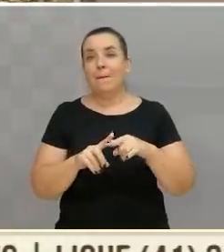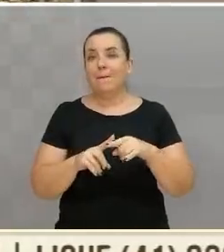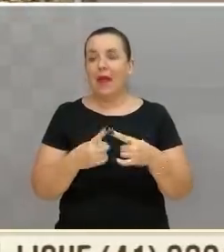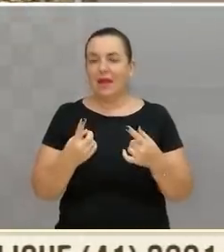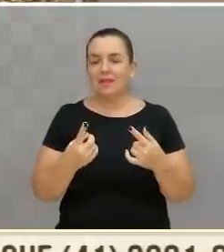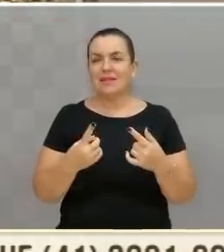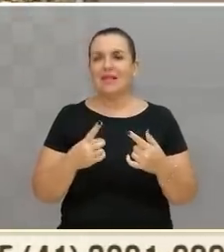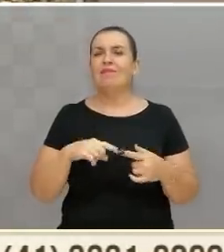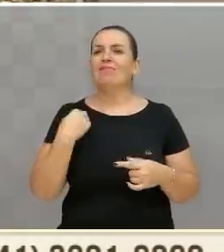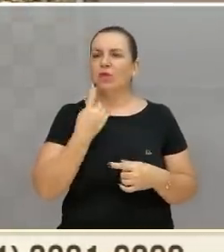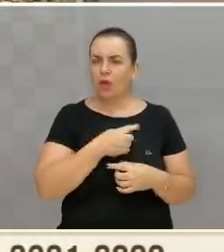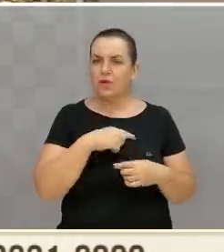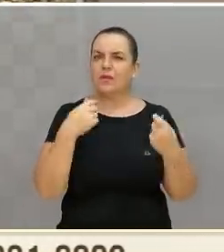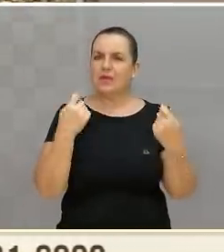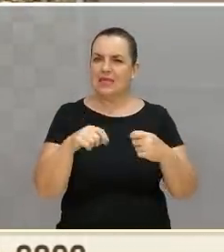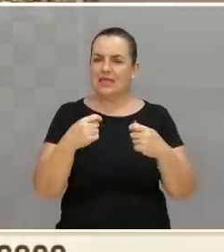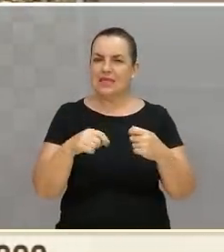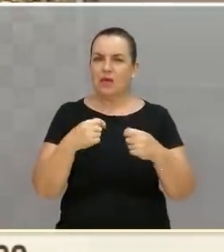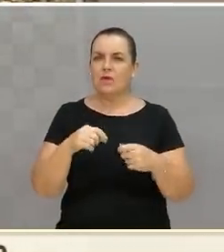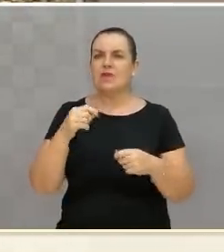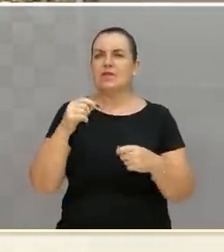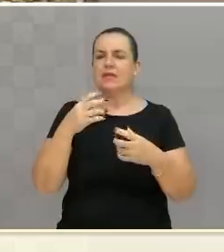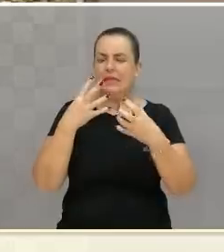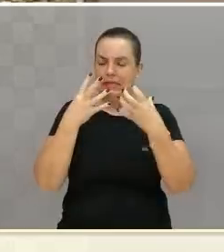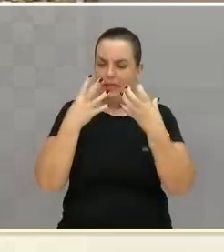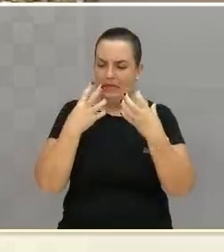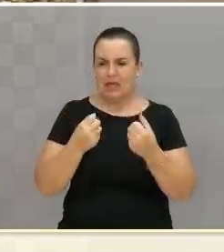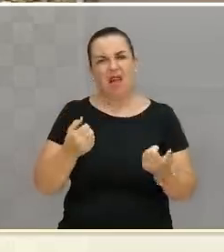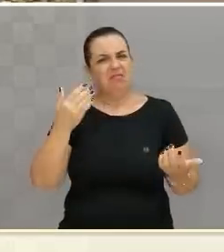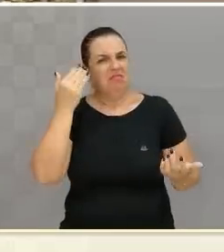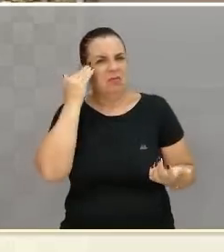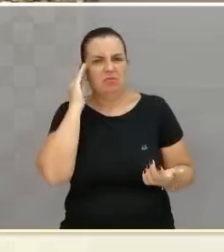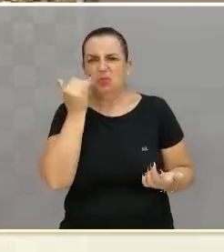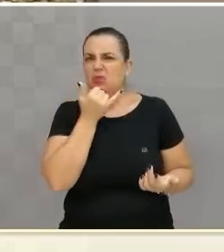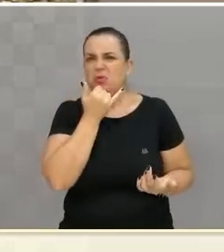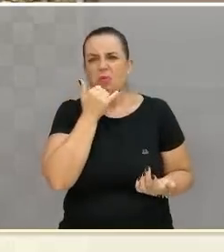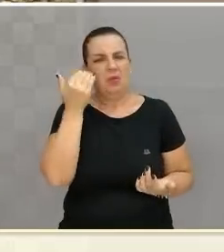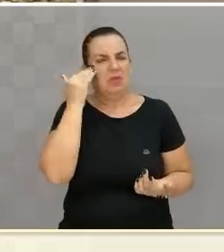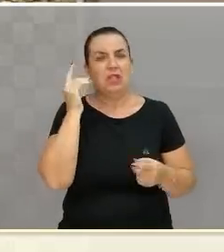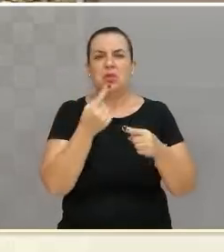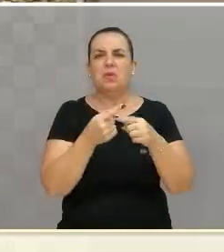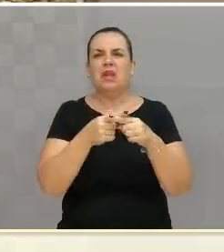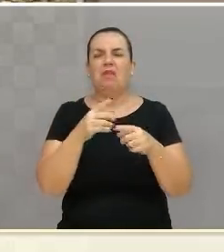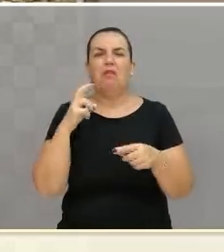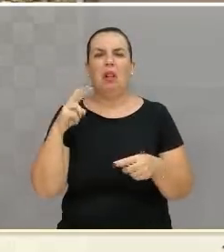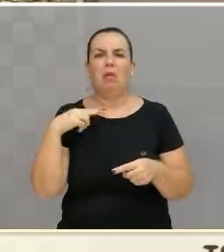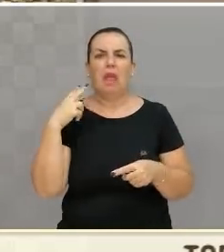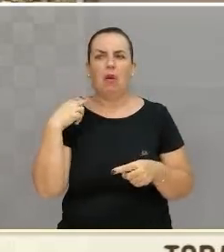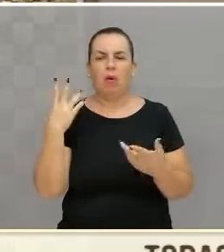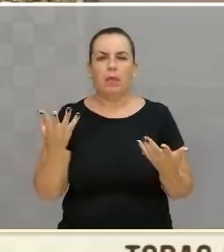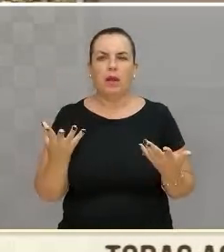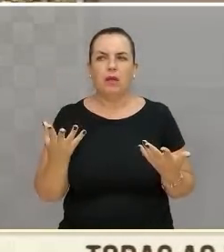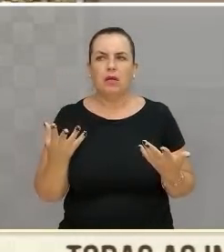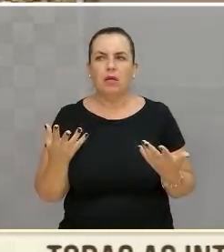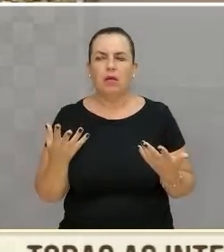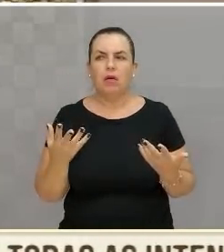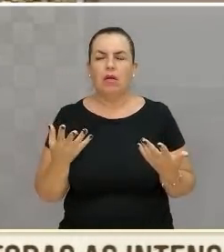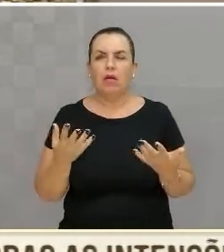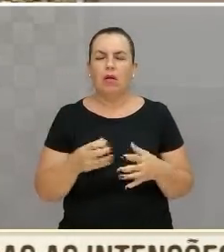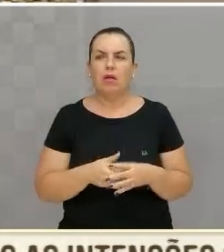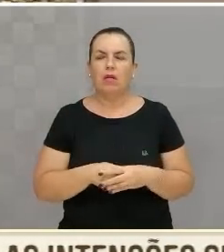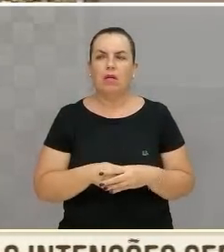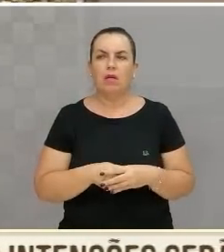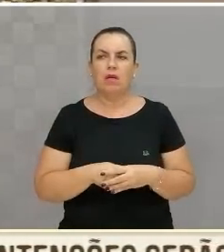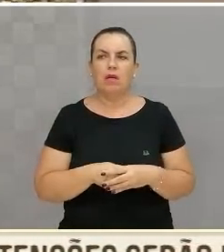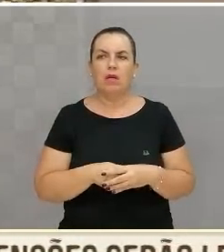estamos cansados de ver, espetáculos, até falcatruas, tentando iludir o povo. Por que a igreja